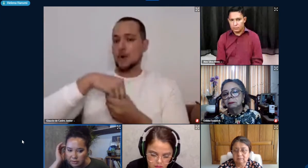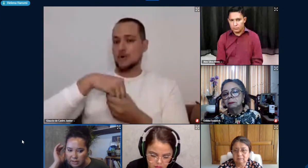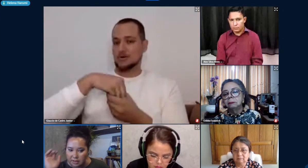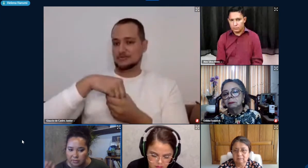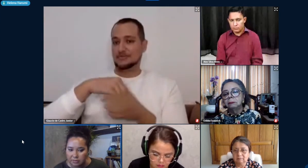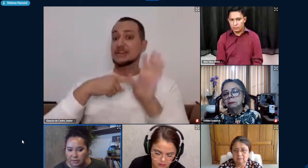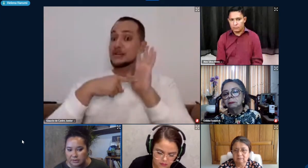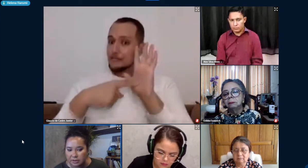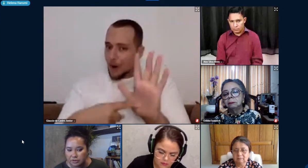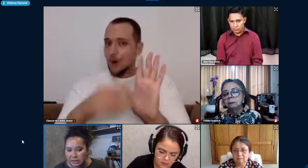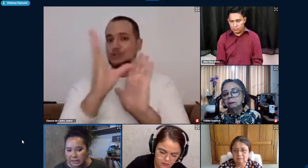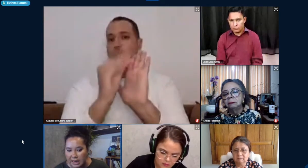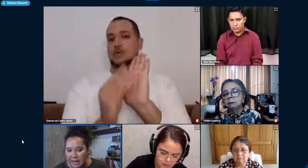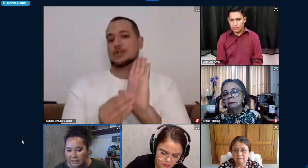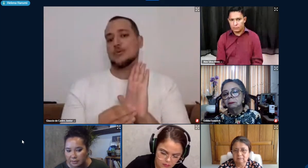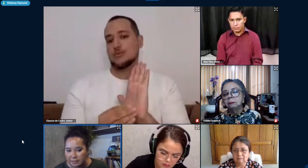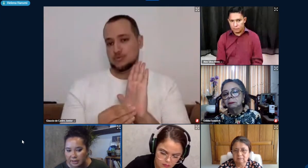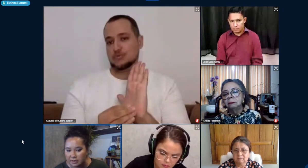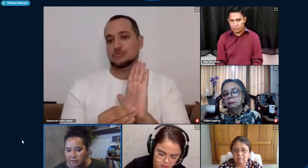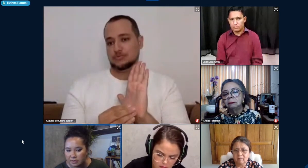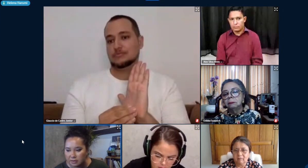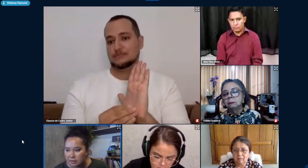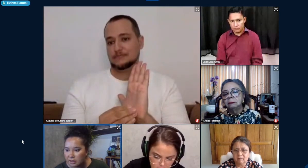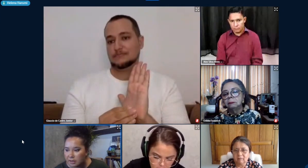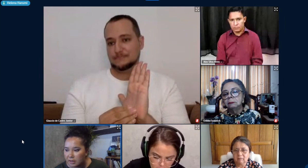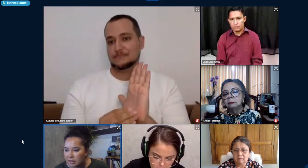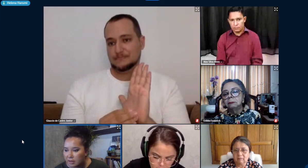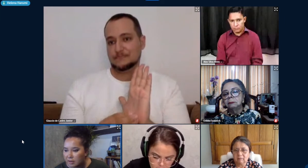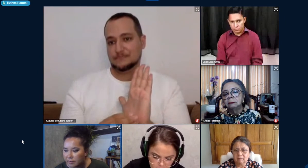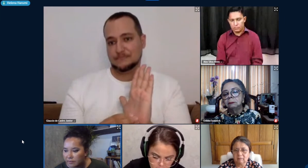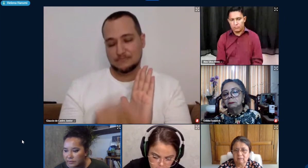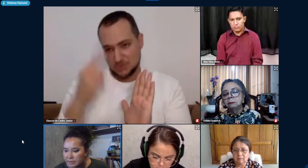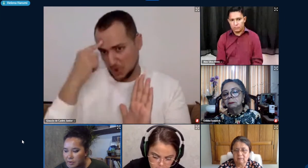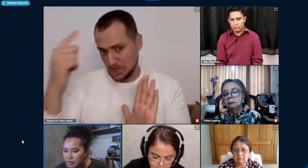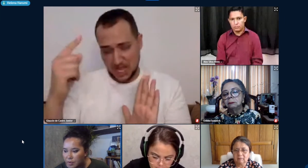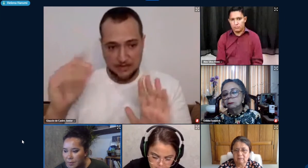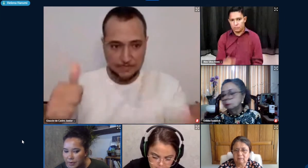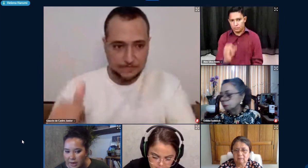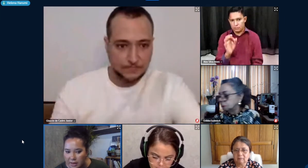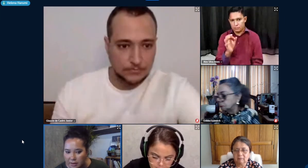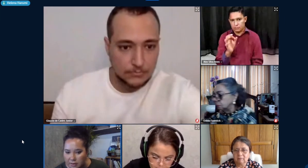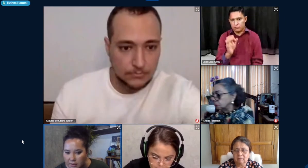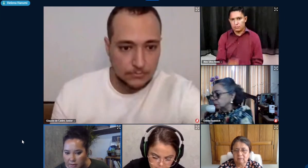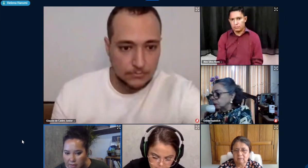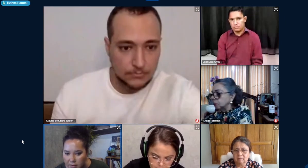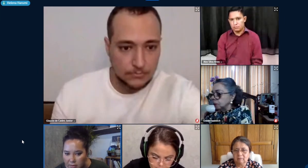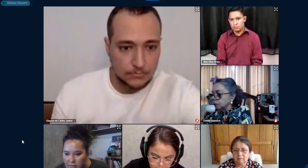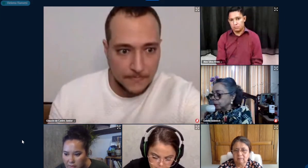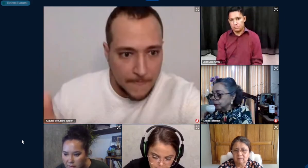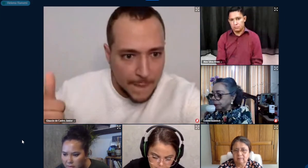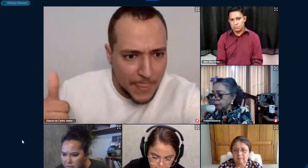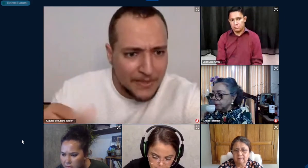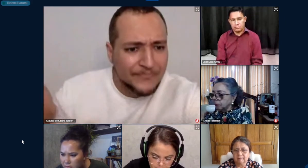colocou, tem o sinal de clicar também, que você pode incorporar.